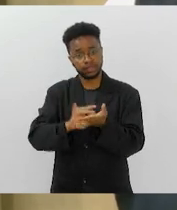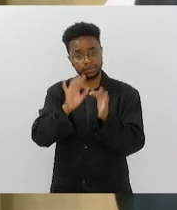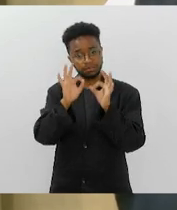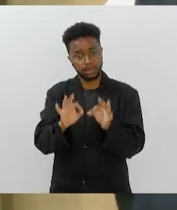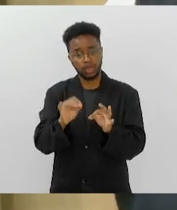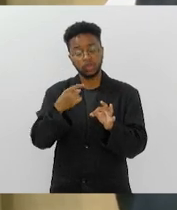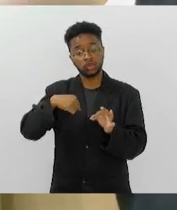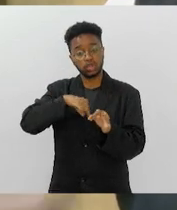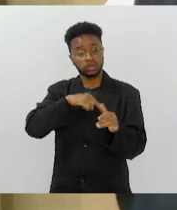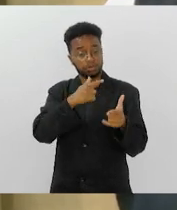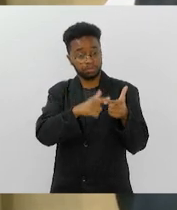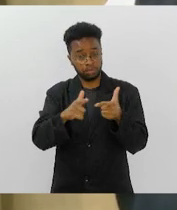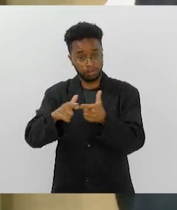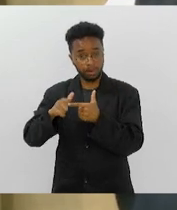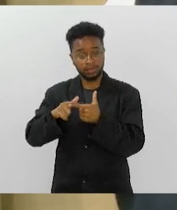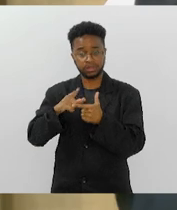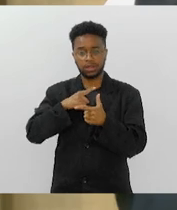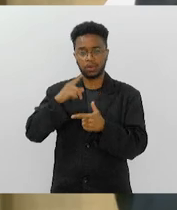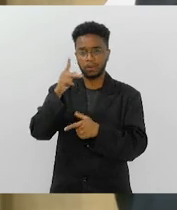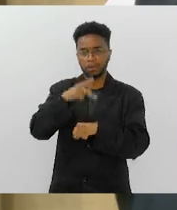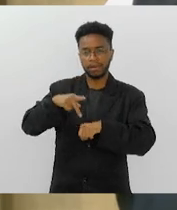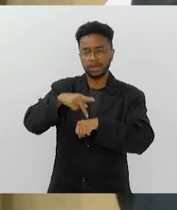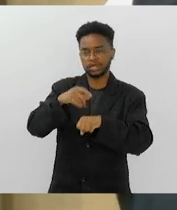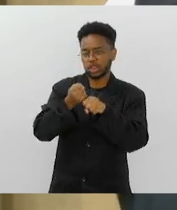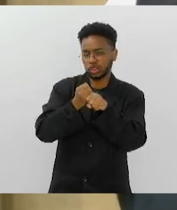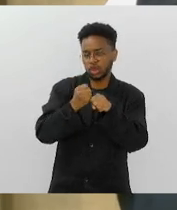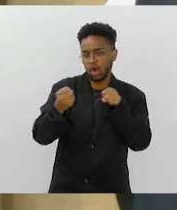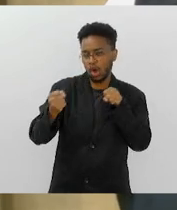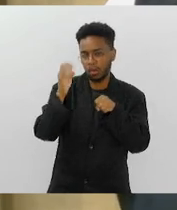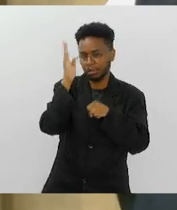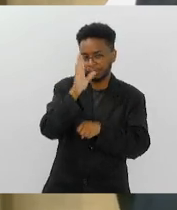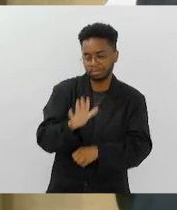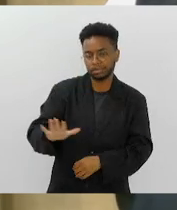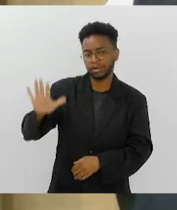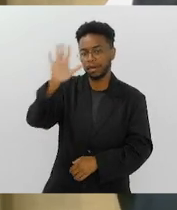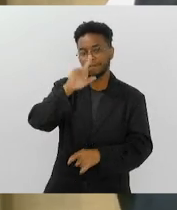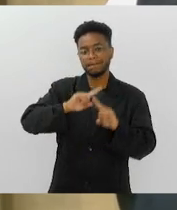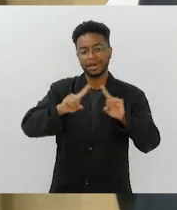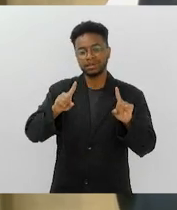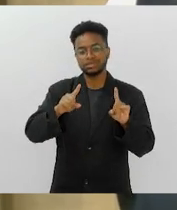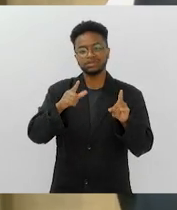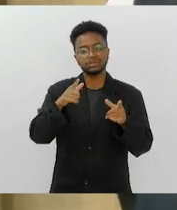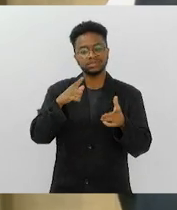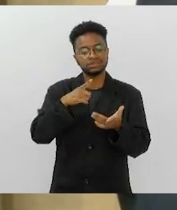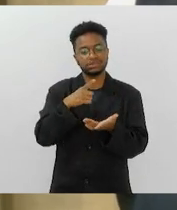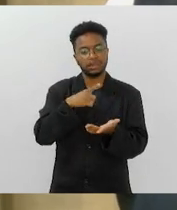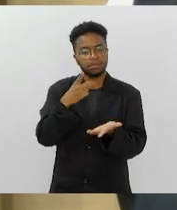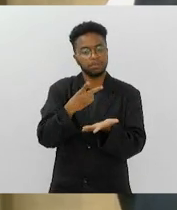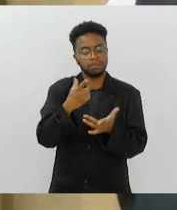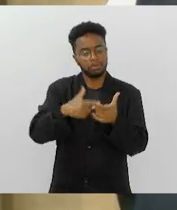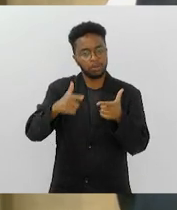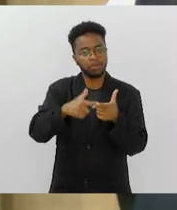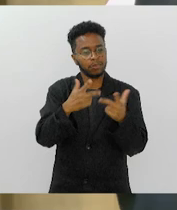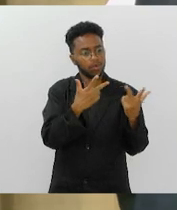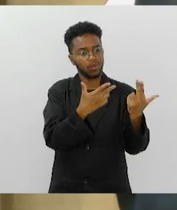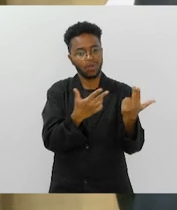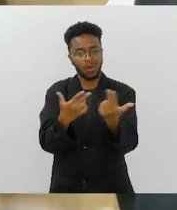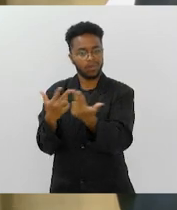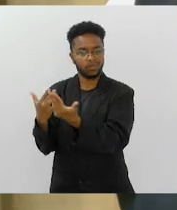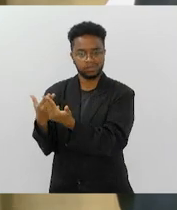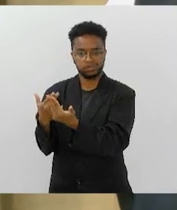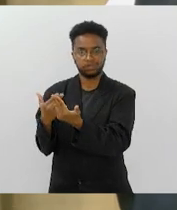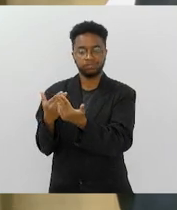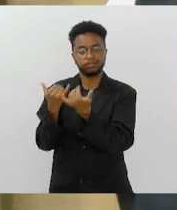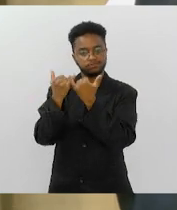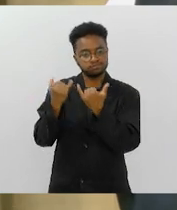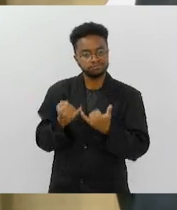problemas, apesar do nosso país de tamanho continental, são muito parecidos. Né? E é muito bacana de ver e